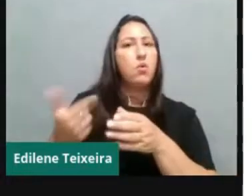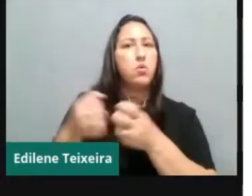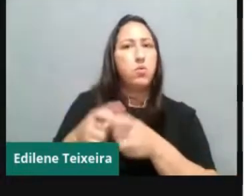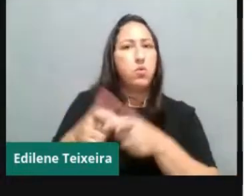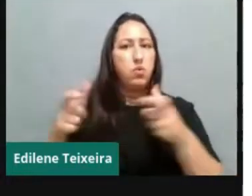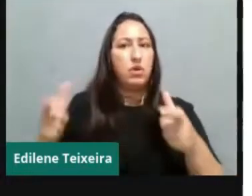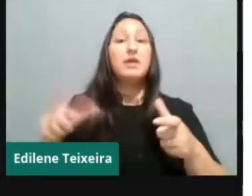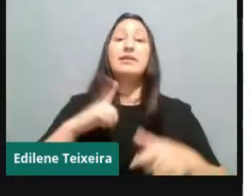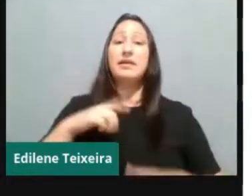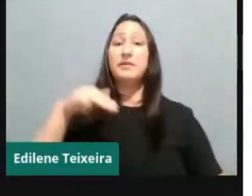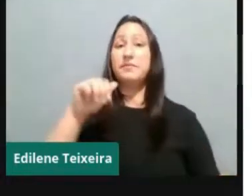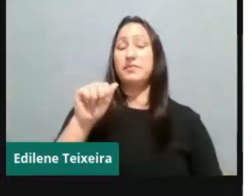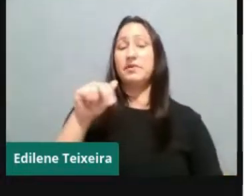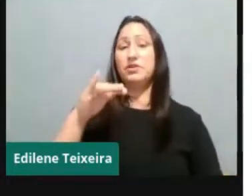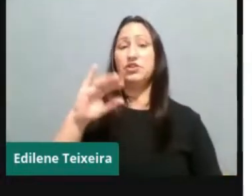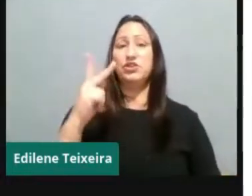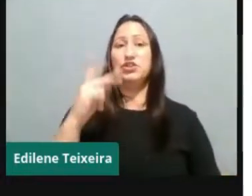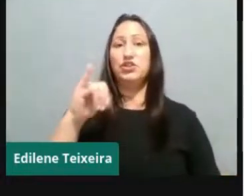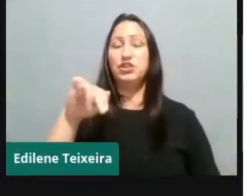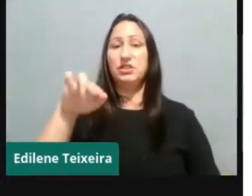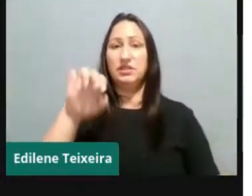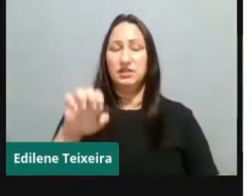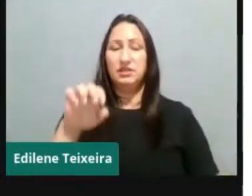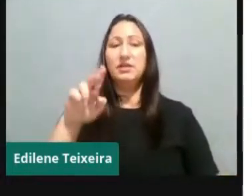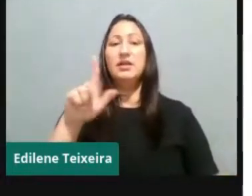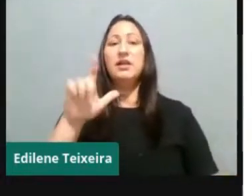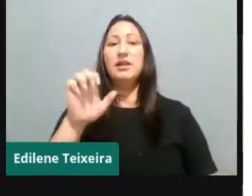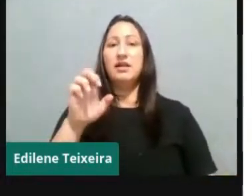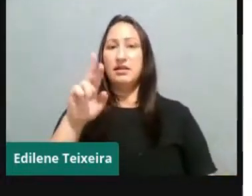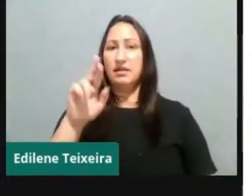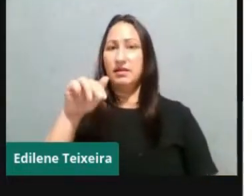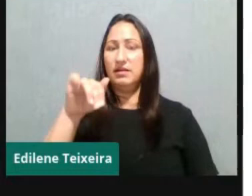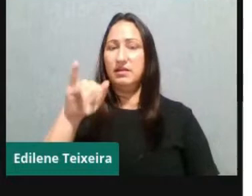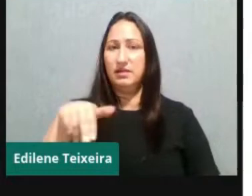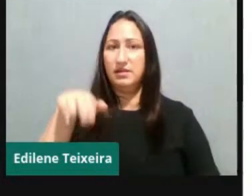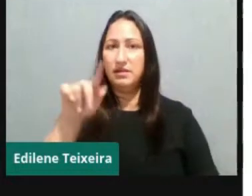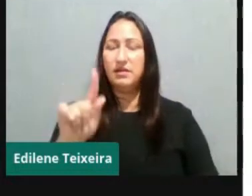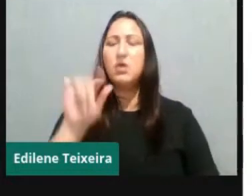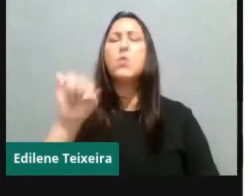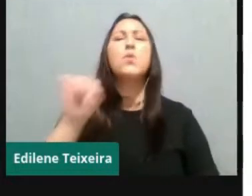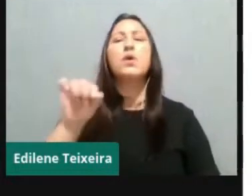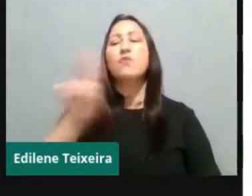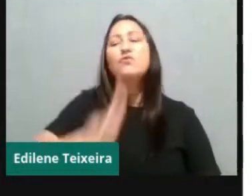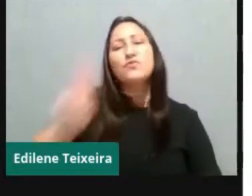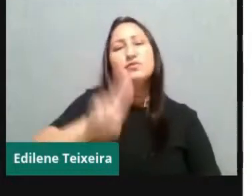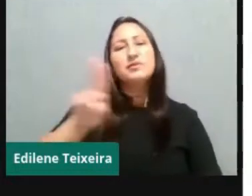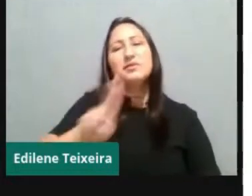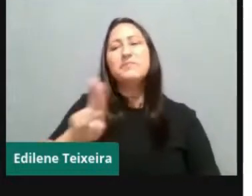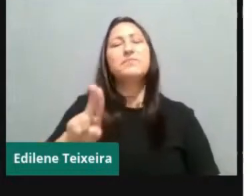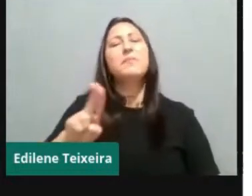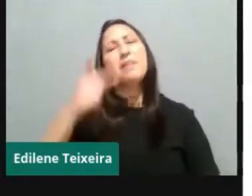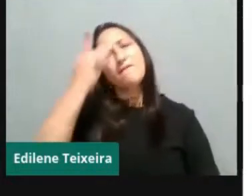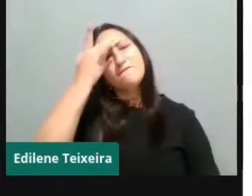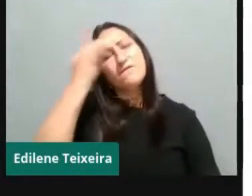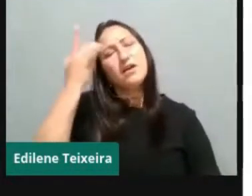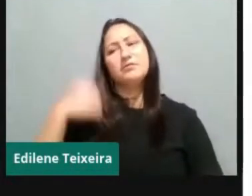para fazer predição de transtornos mentais, né? O que pode ser fator de proteção e vulnerabilidade para esses profissionais que